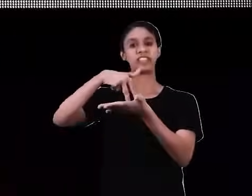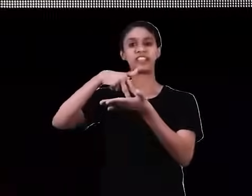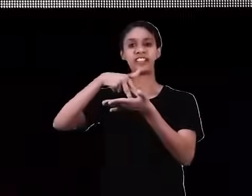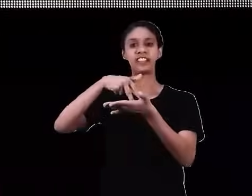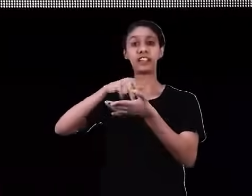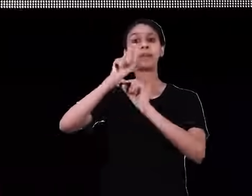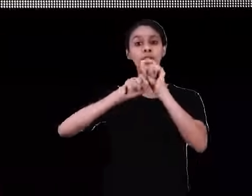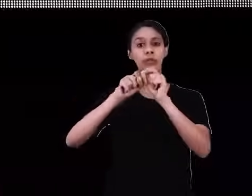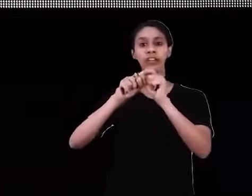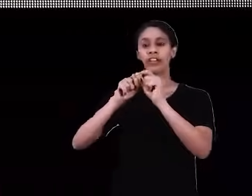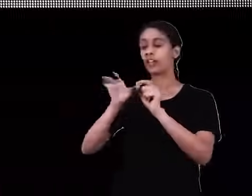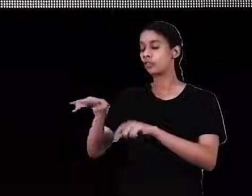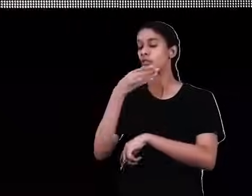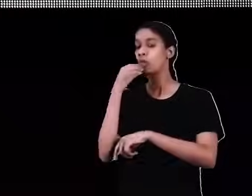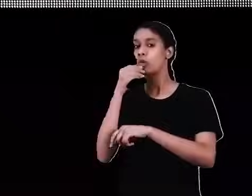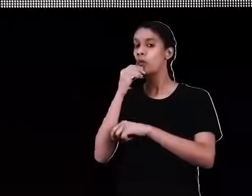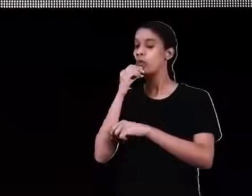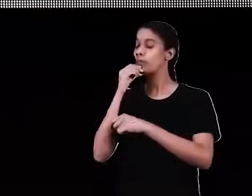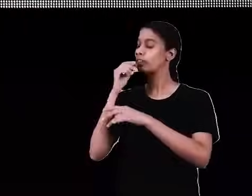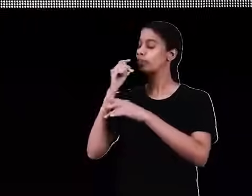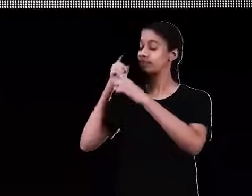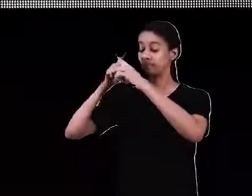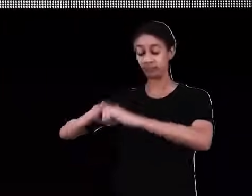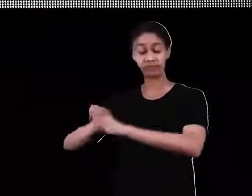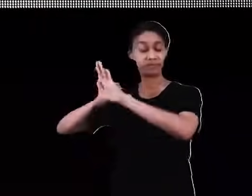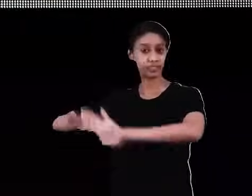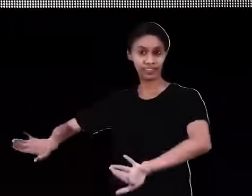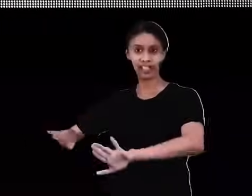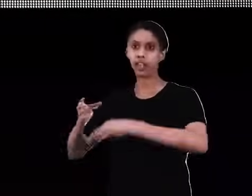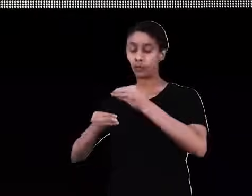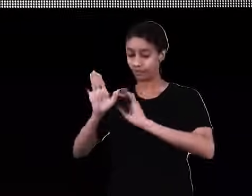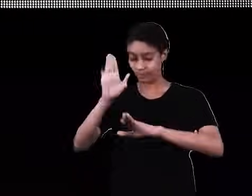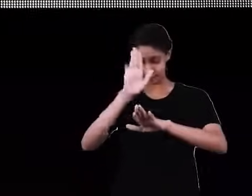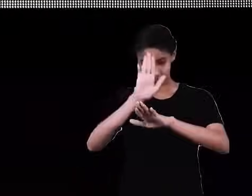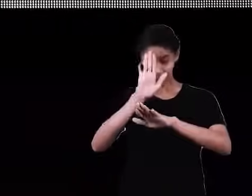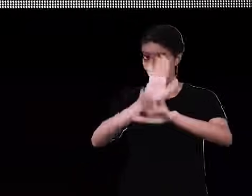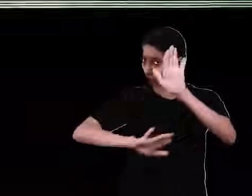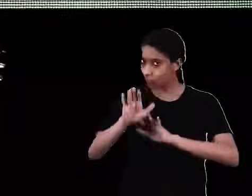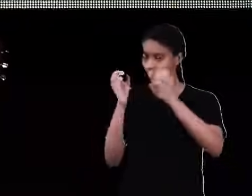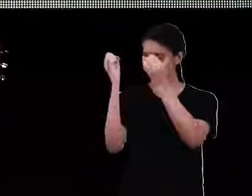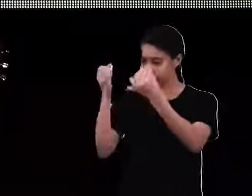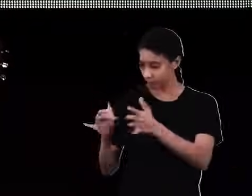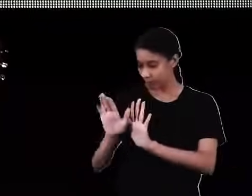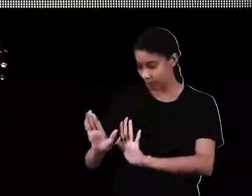ou não é, gente? Não destruir no mau sentido, é no bom sentido. Cuidado com o seu aleluia e seu glória.